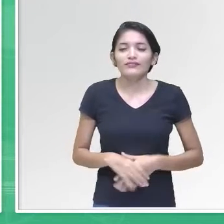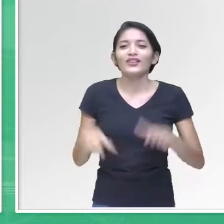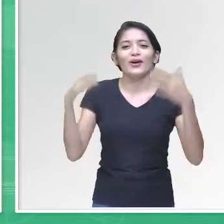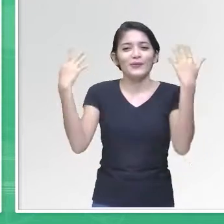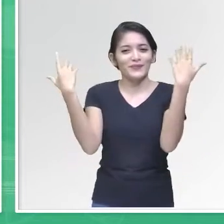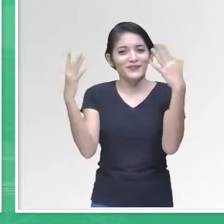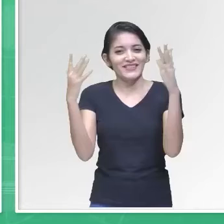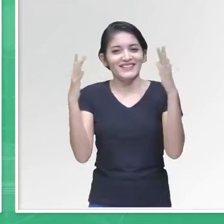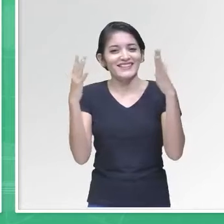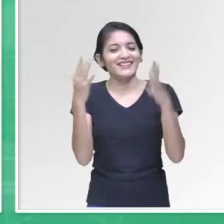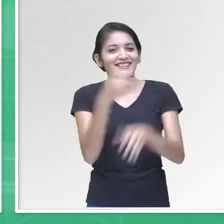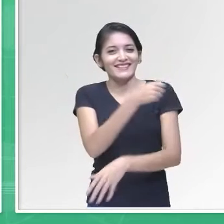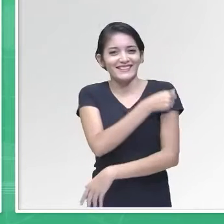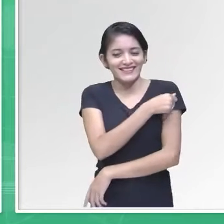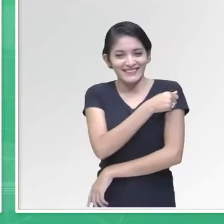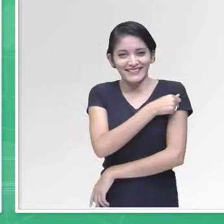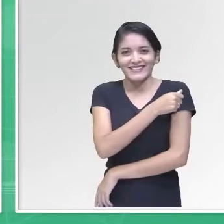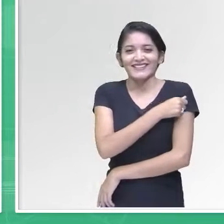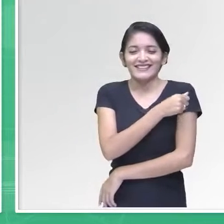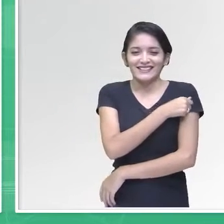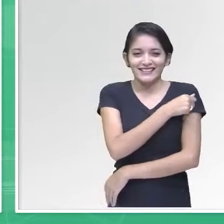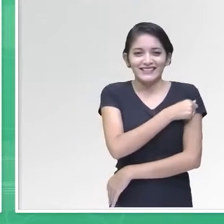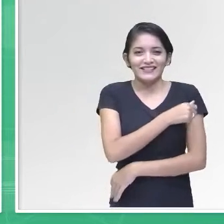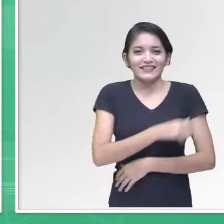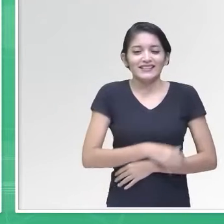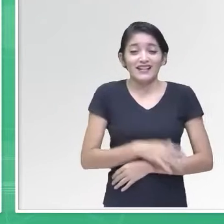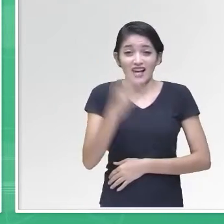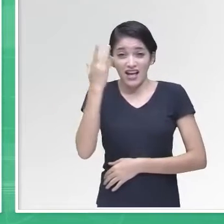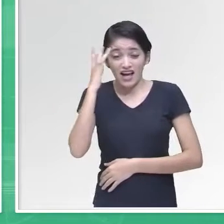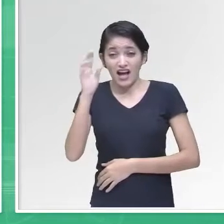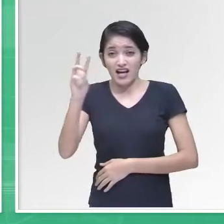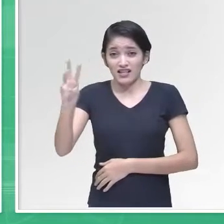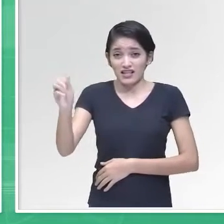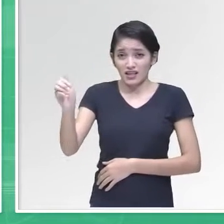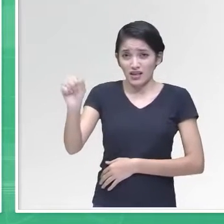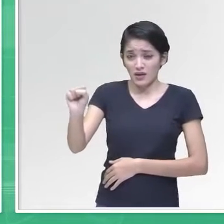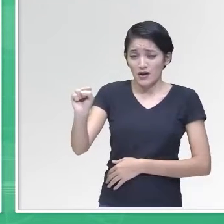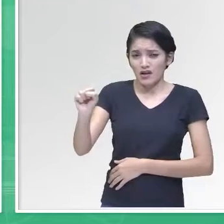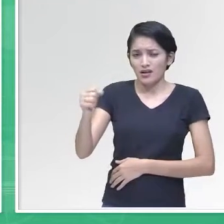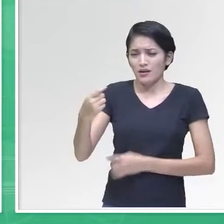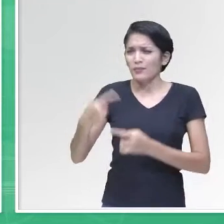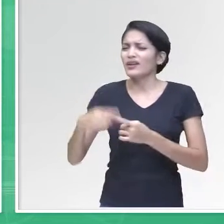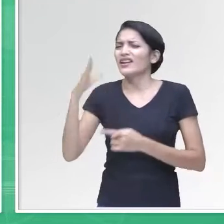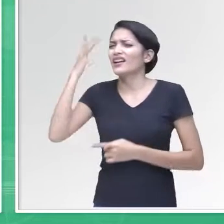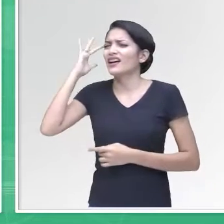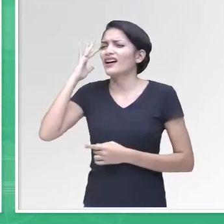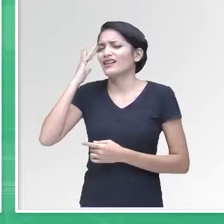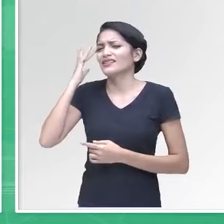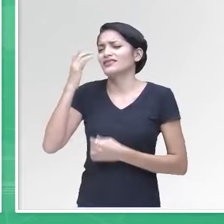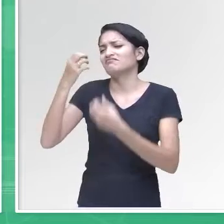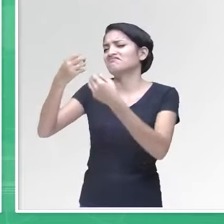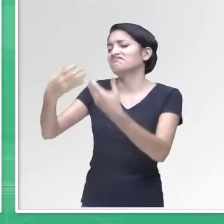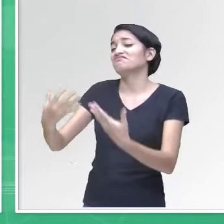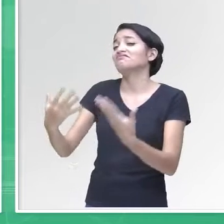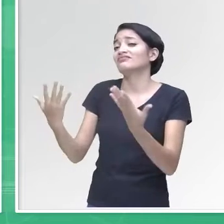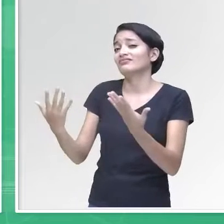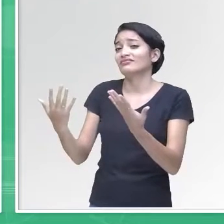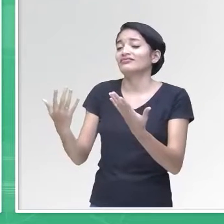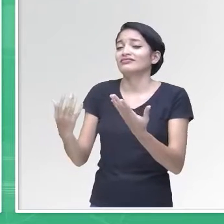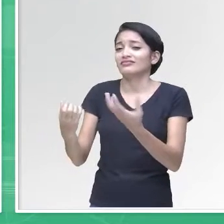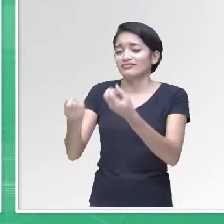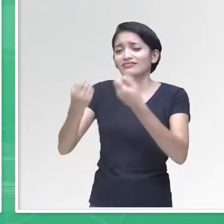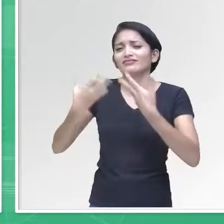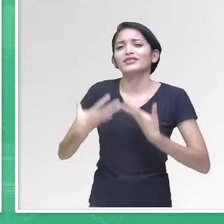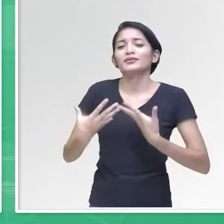Parabéns para todos, né? Que acho que was. Por que, Laís, você acha que é was? Conte aí pra gente, vá. Vou ficar esperando